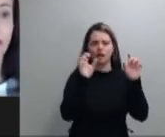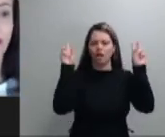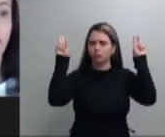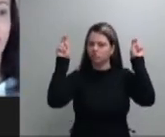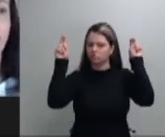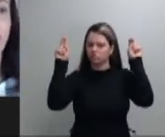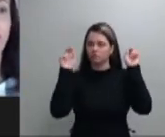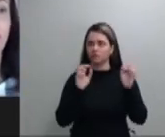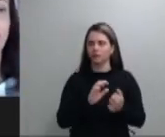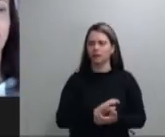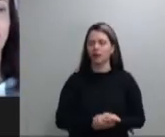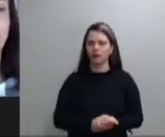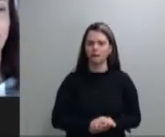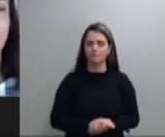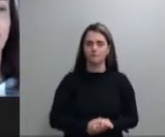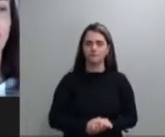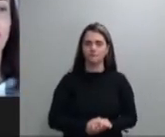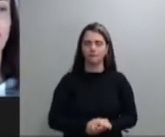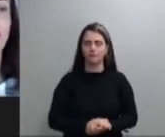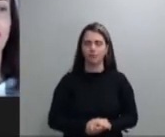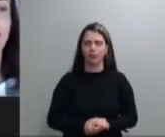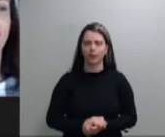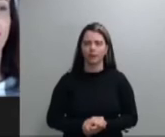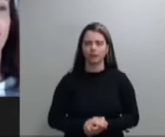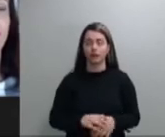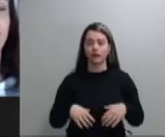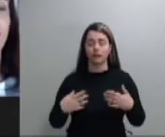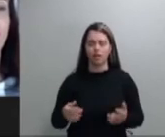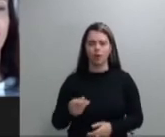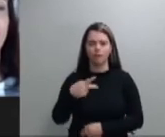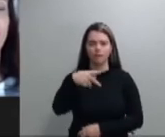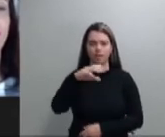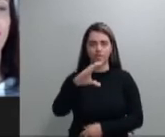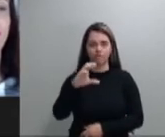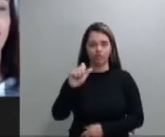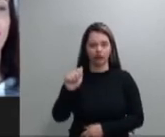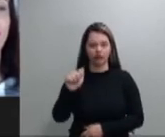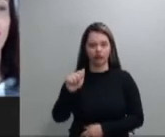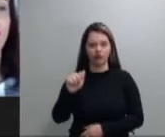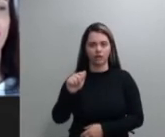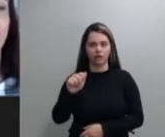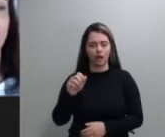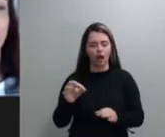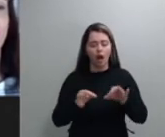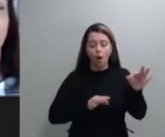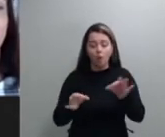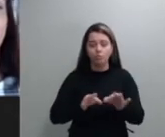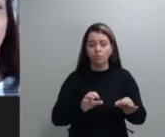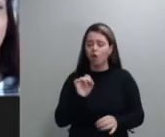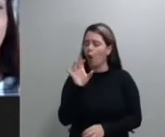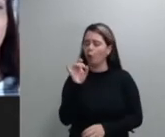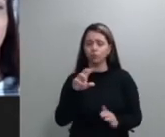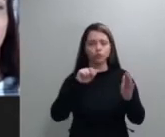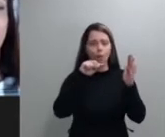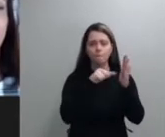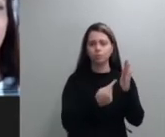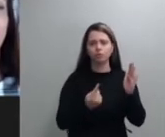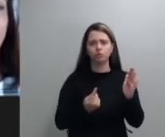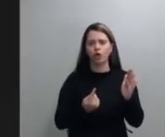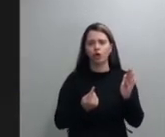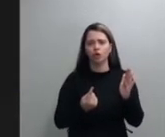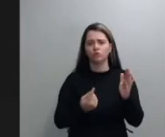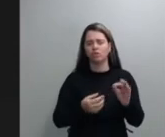terminativa nos autos do referido PCA em que anulou apenas o ponto relativo a limitação quantitativa